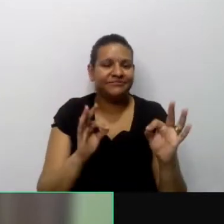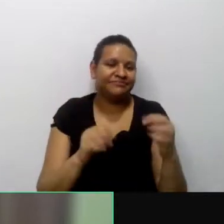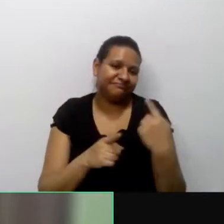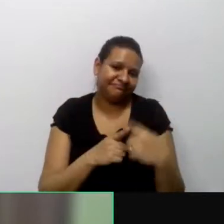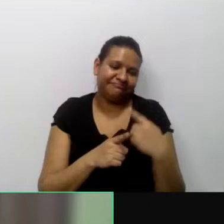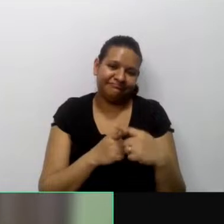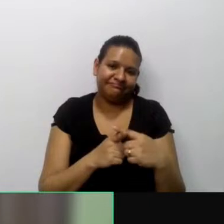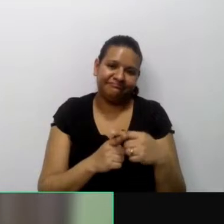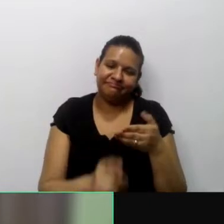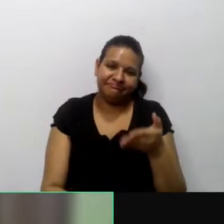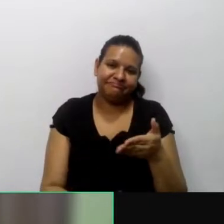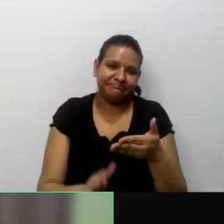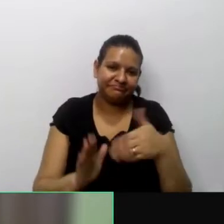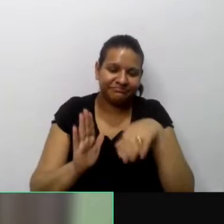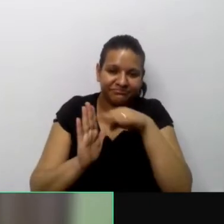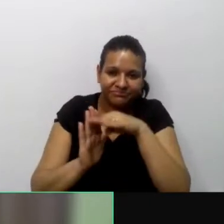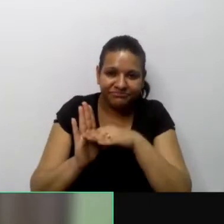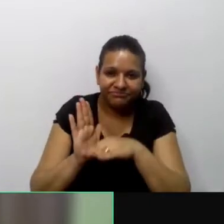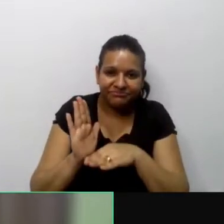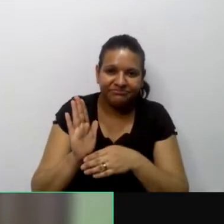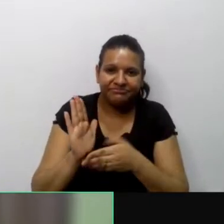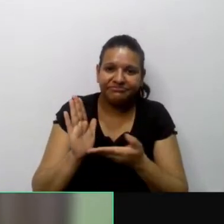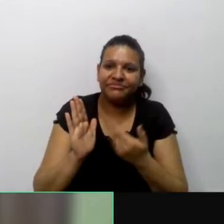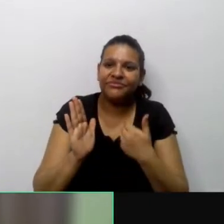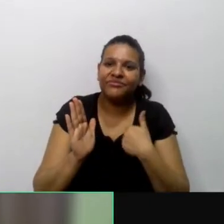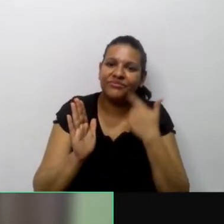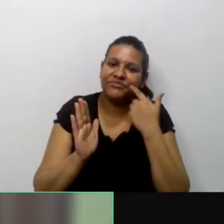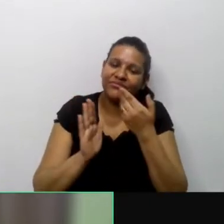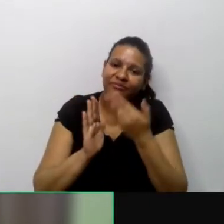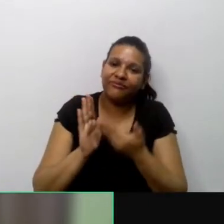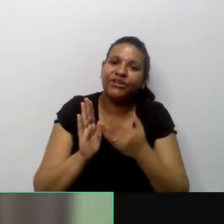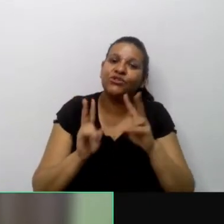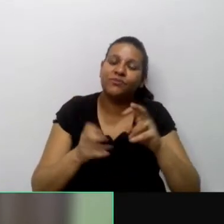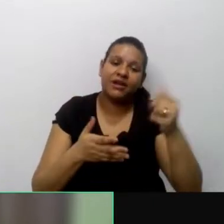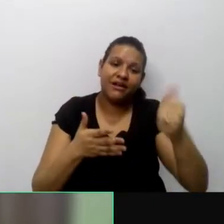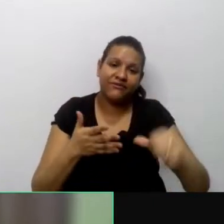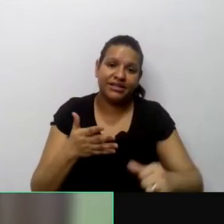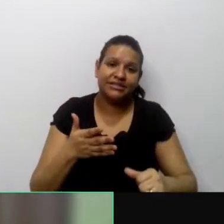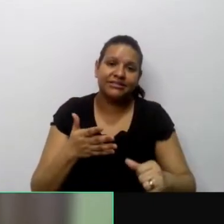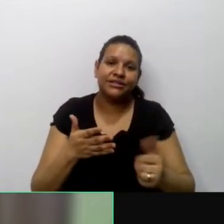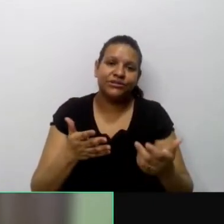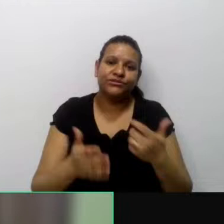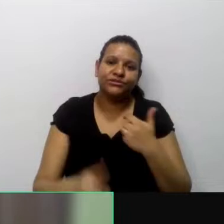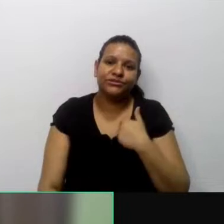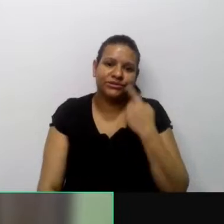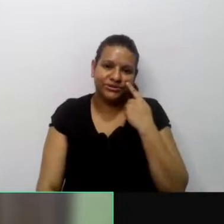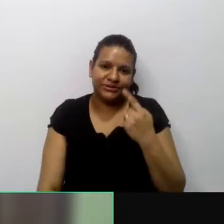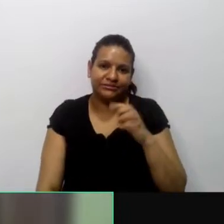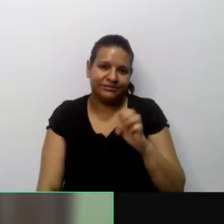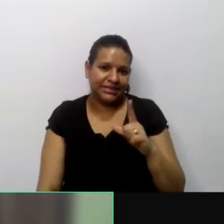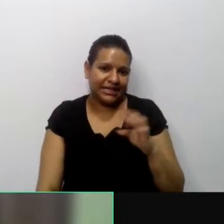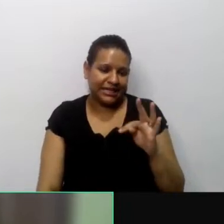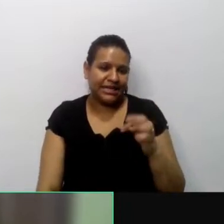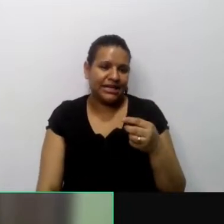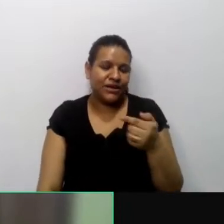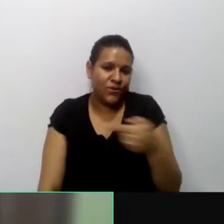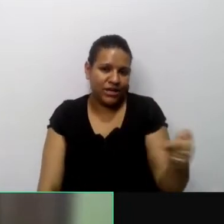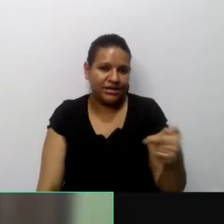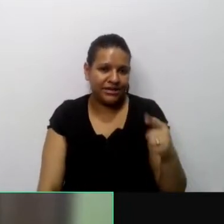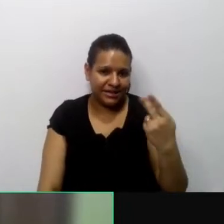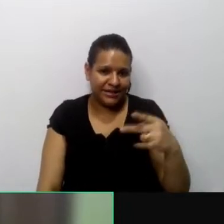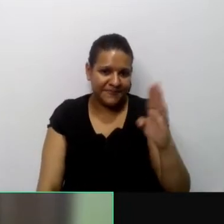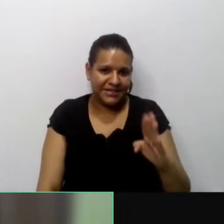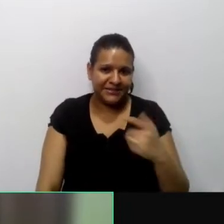ótimo ver na programação tantas palestras e falas sobre avaliação durante a ELT Week aqui no Brasil. Mencionar como é